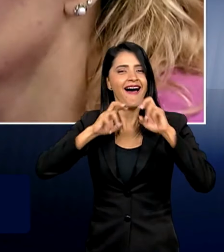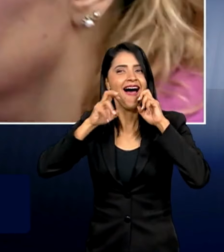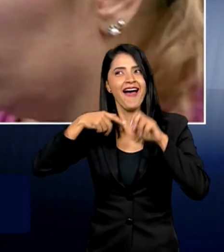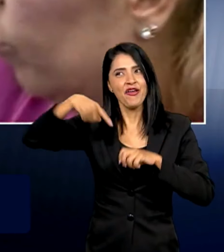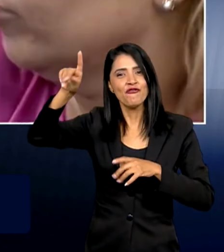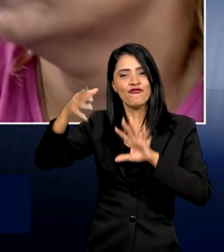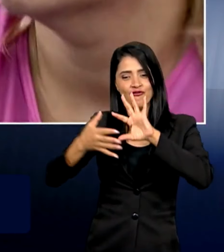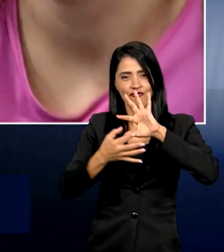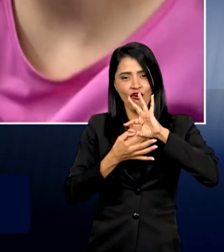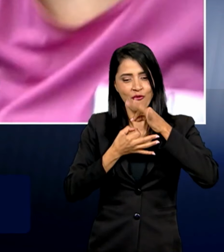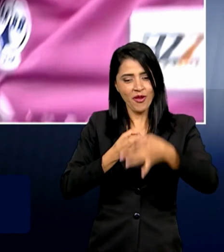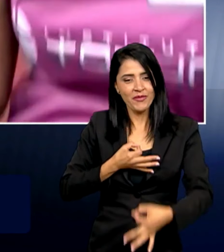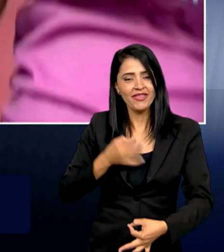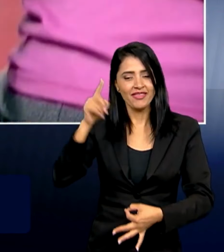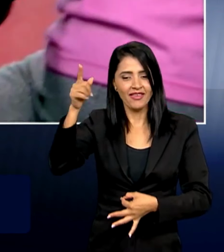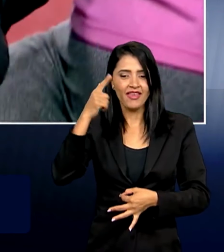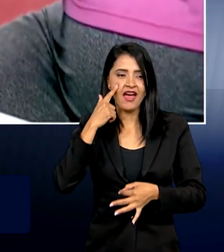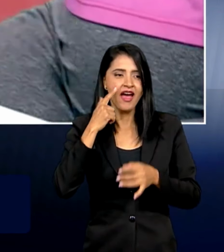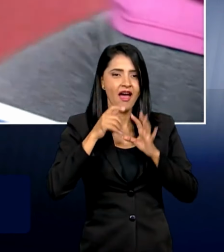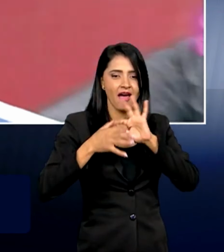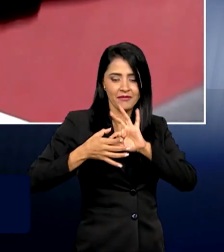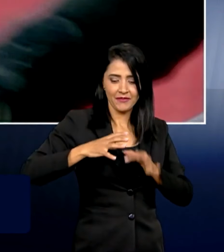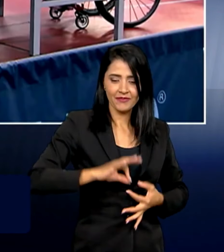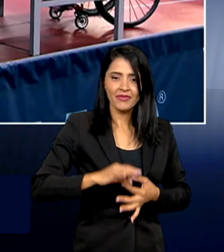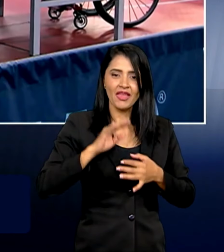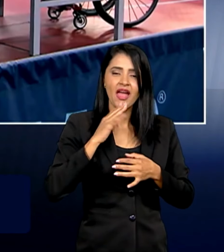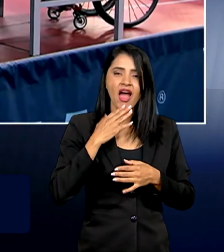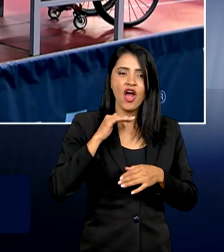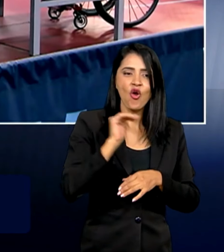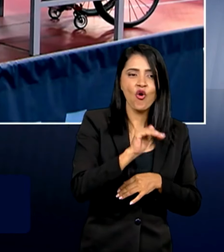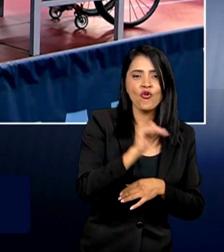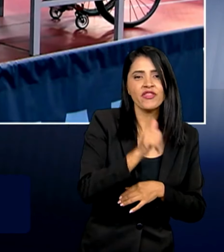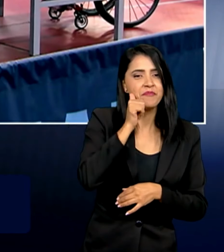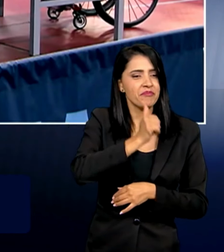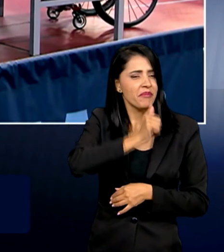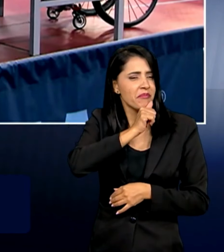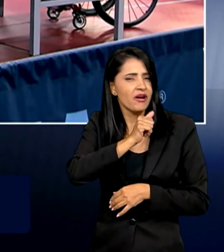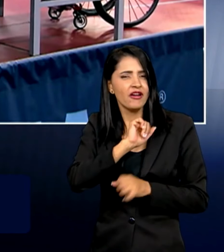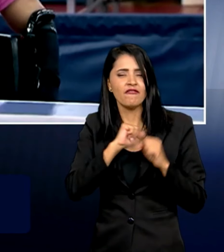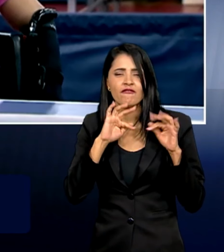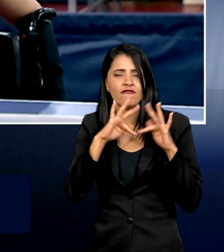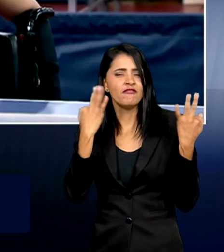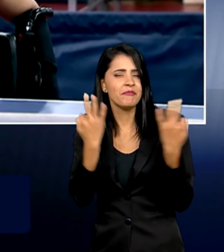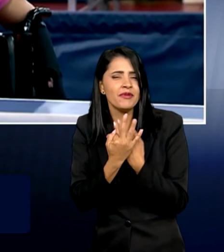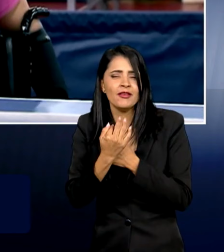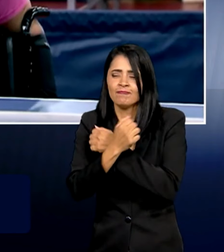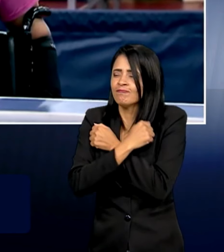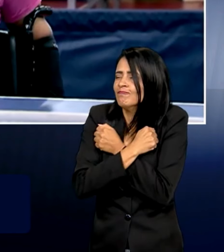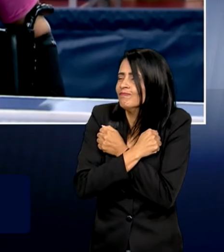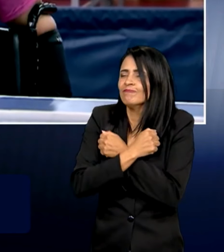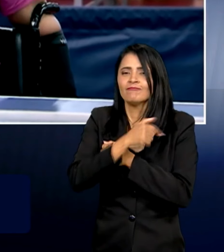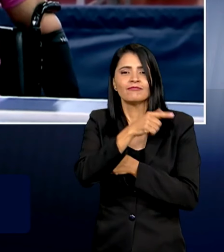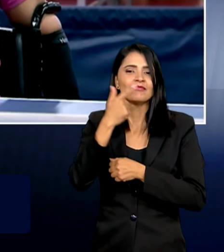Acordei a casa inteira, minha mãe chegou lá, a gente começou a se abraçar. Então foram muitos anos de treino, de